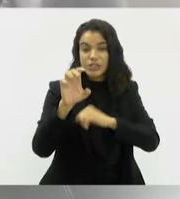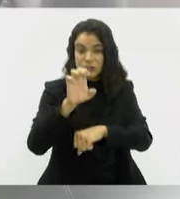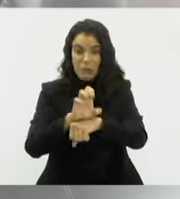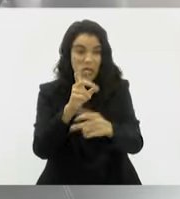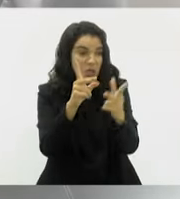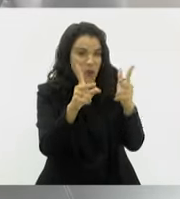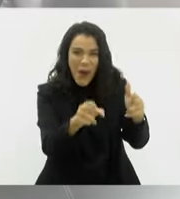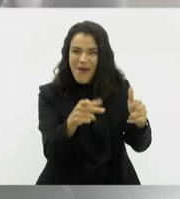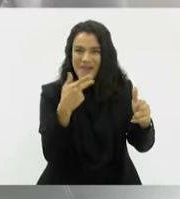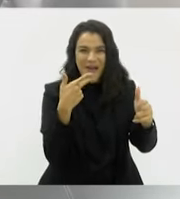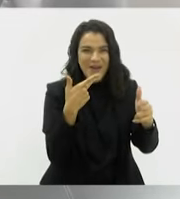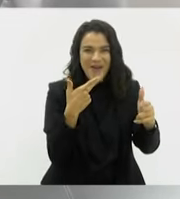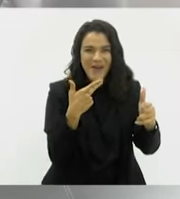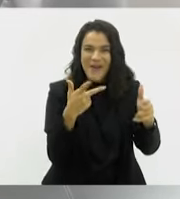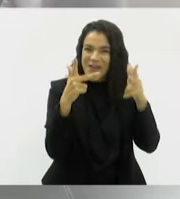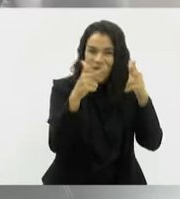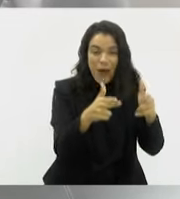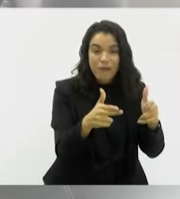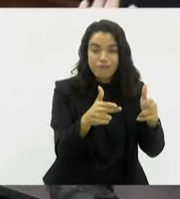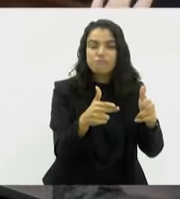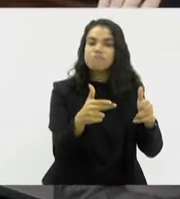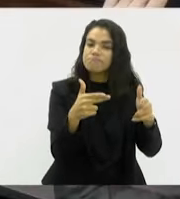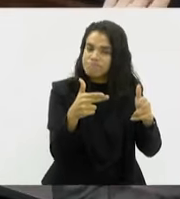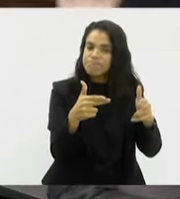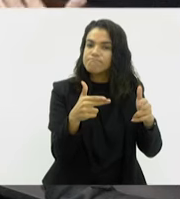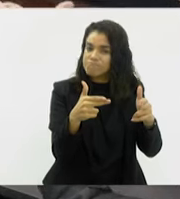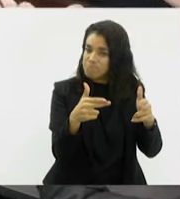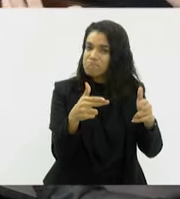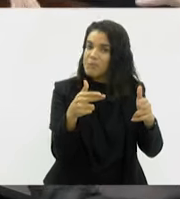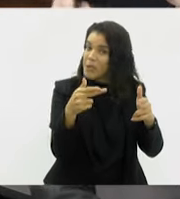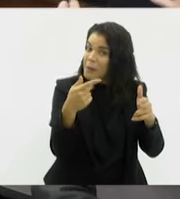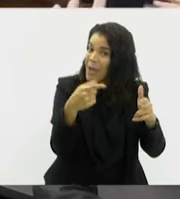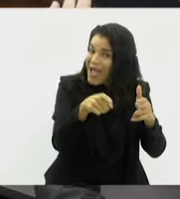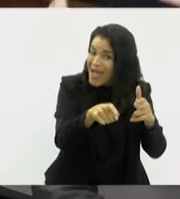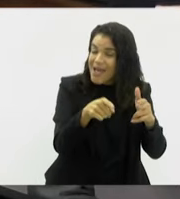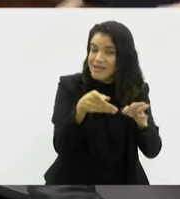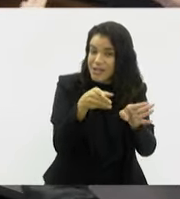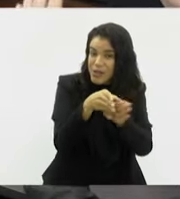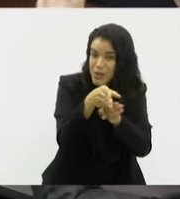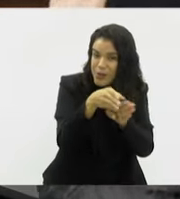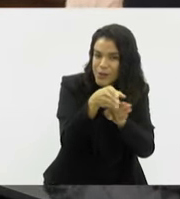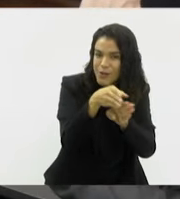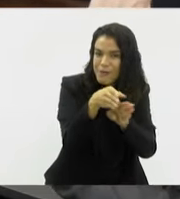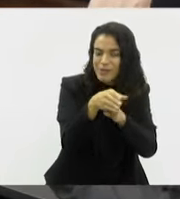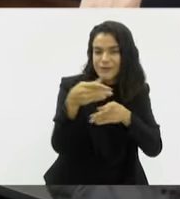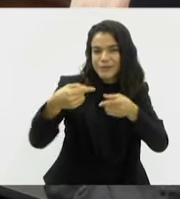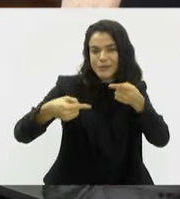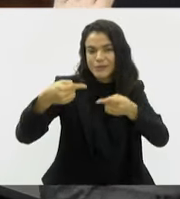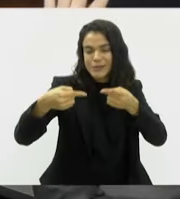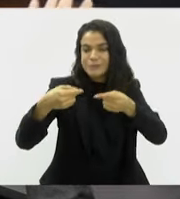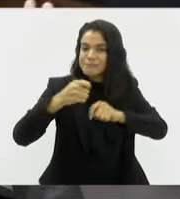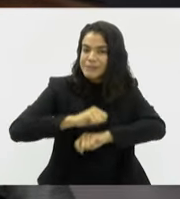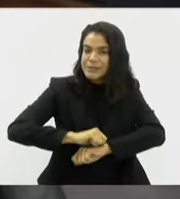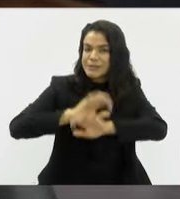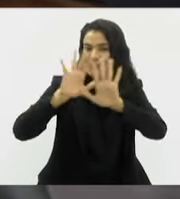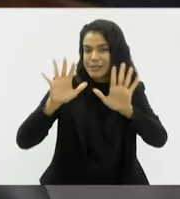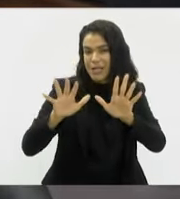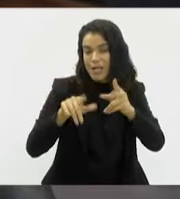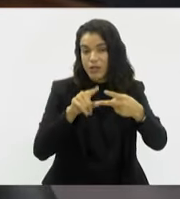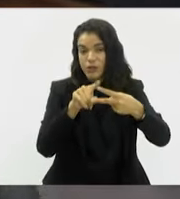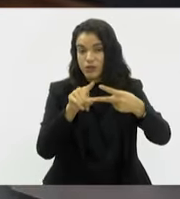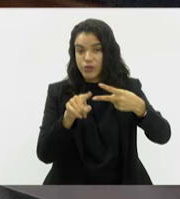Exatamente o que a Vossa Excelência está dizendo. Mas o que eu acho é que tem que deixar nessa normativa da discussão, de deixar claro os